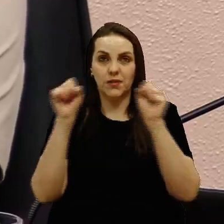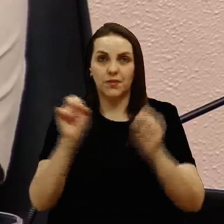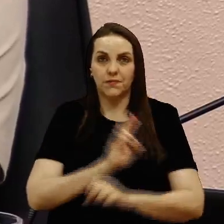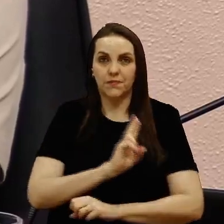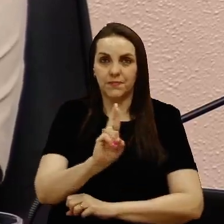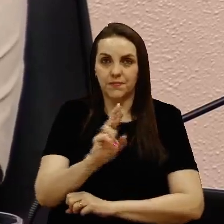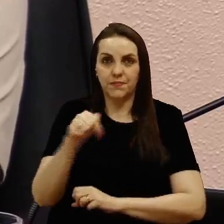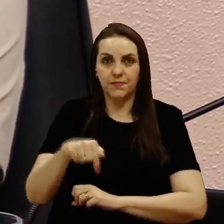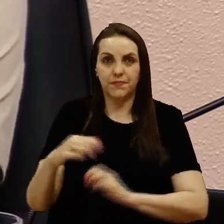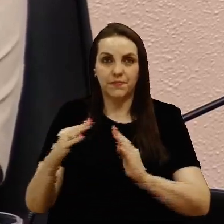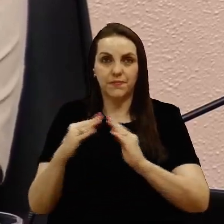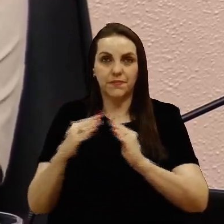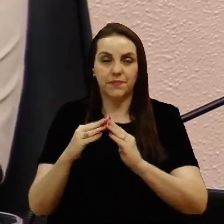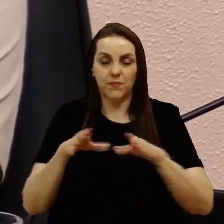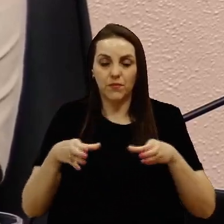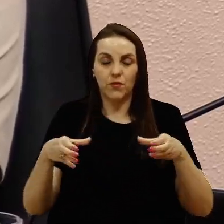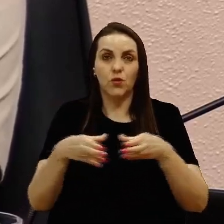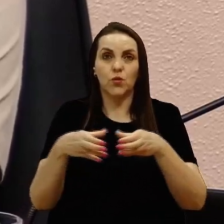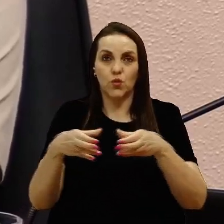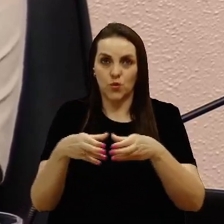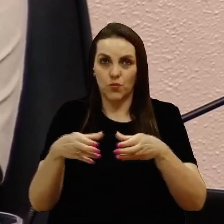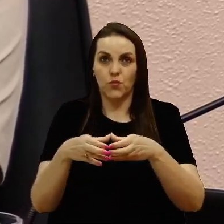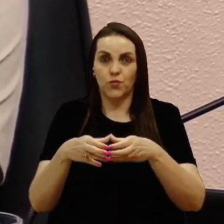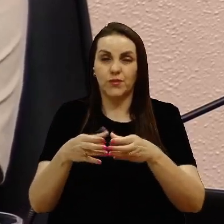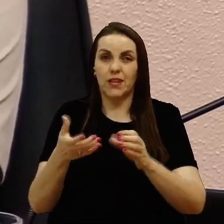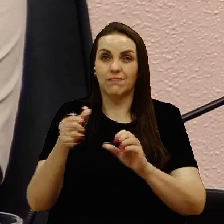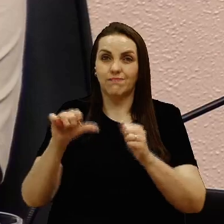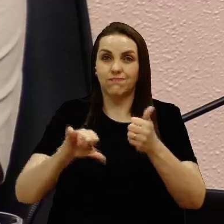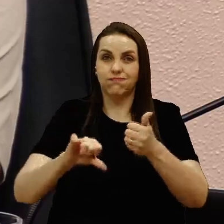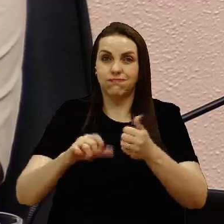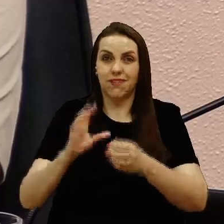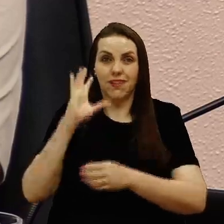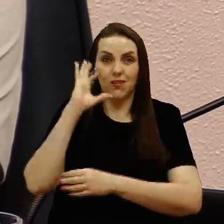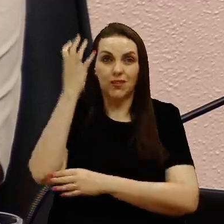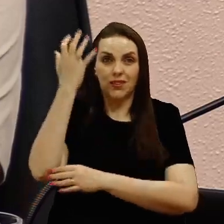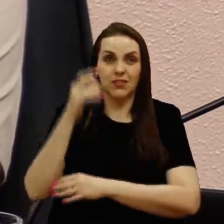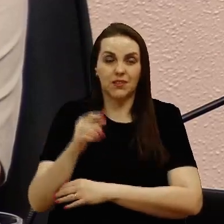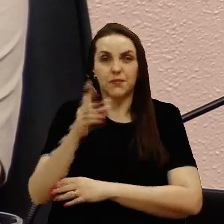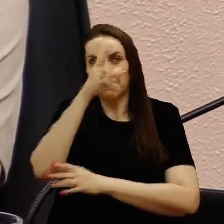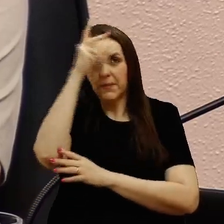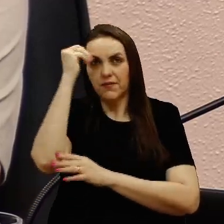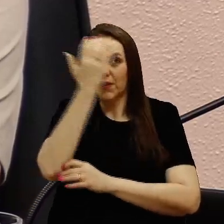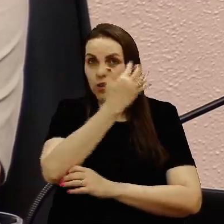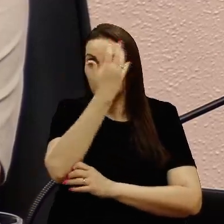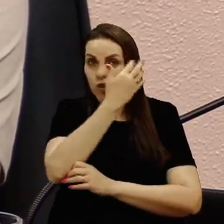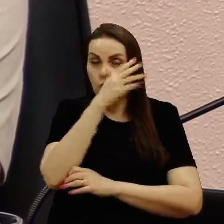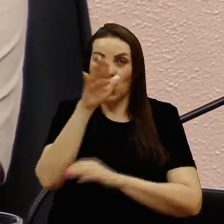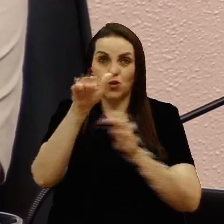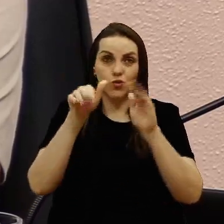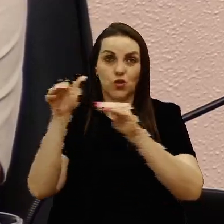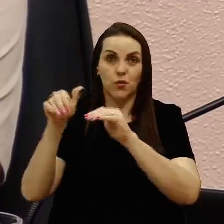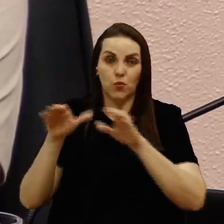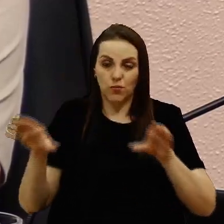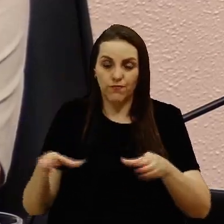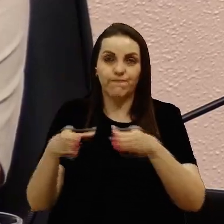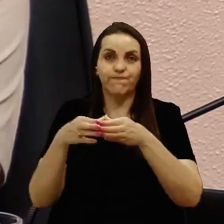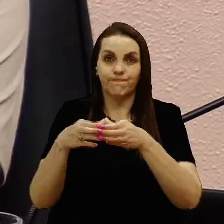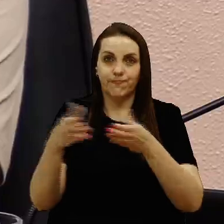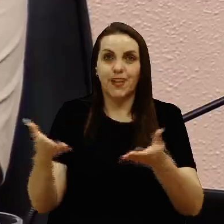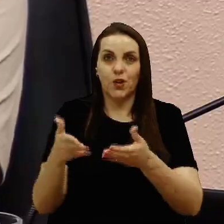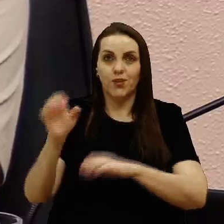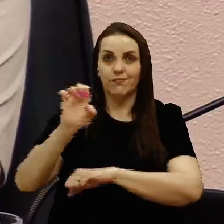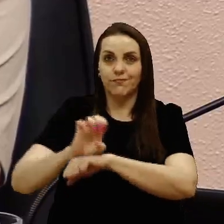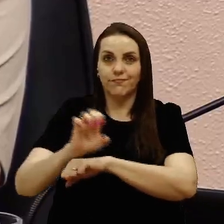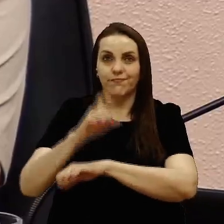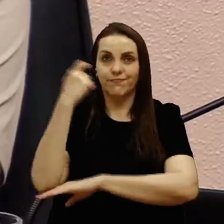crise convocado pelo prefeito Adiló, em razão dessa situação difícil que o estado do Rio Grande do Sul e a nossa